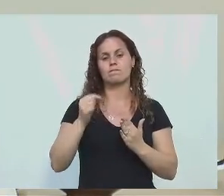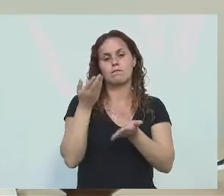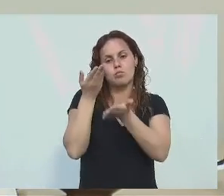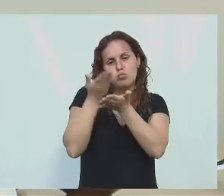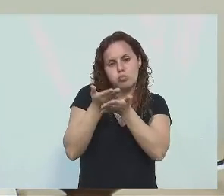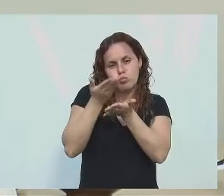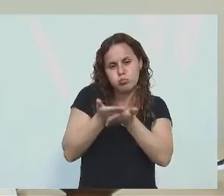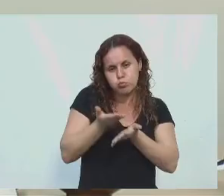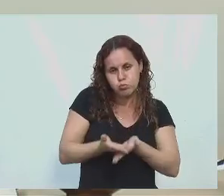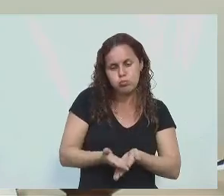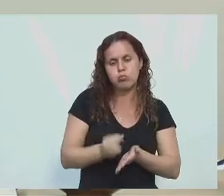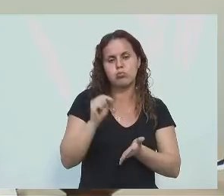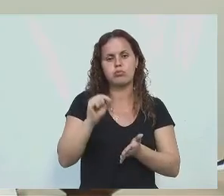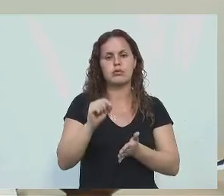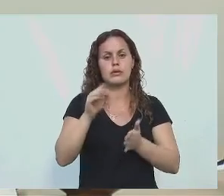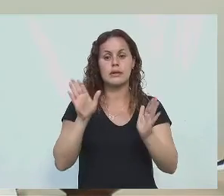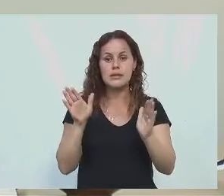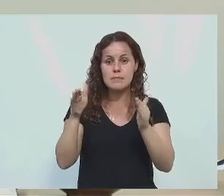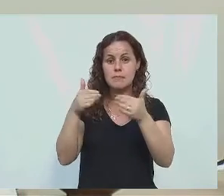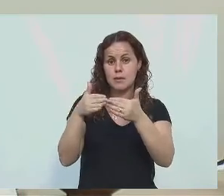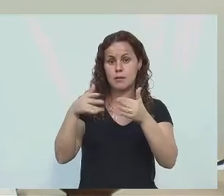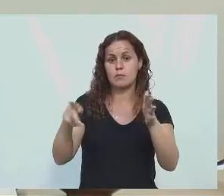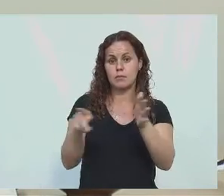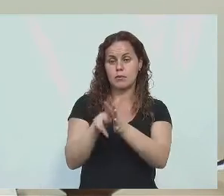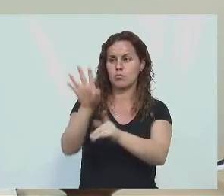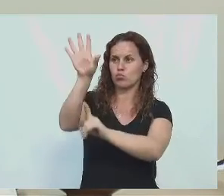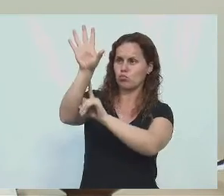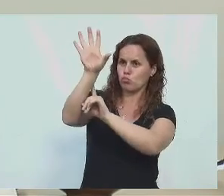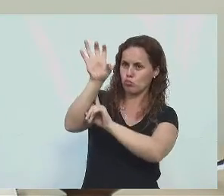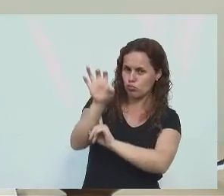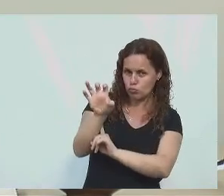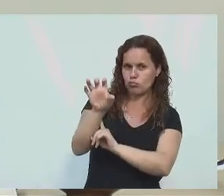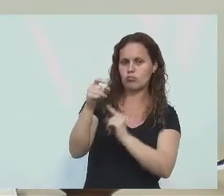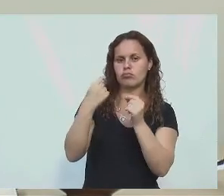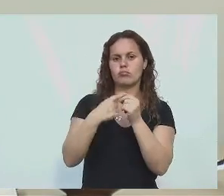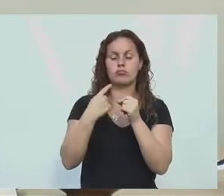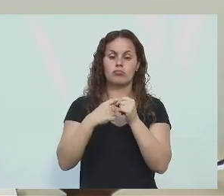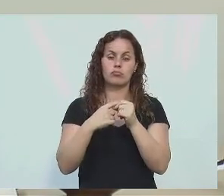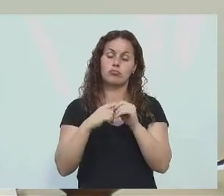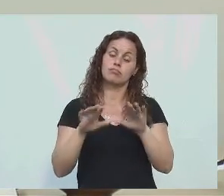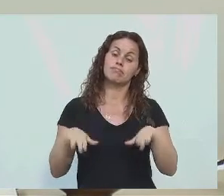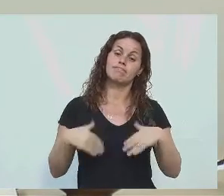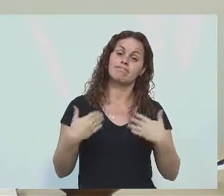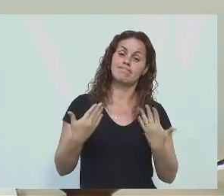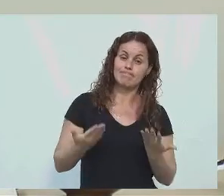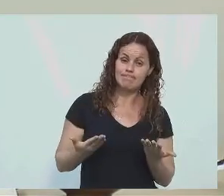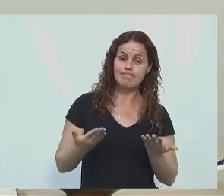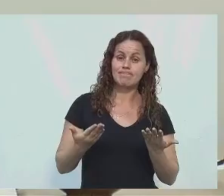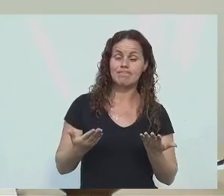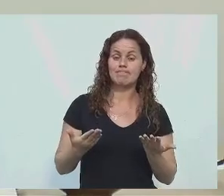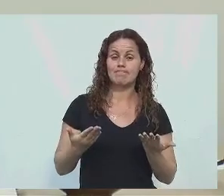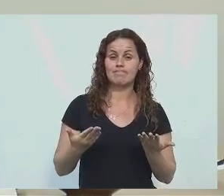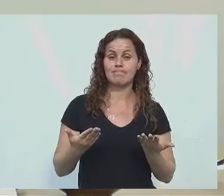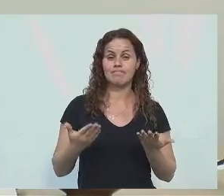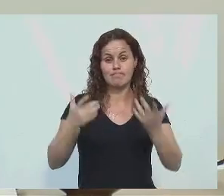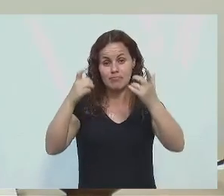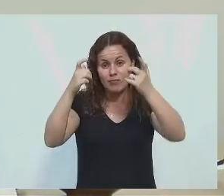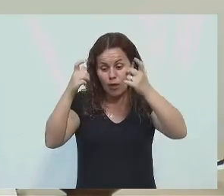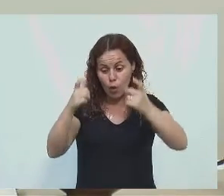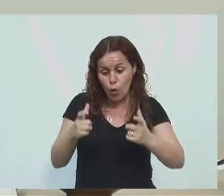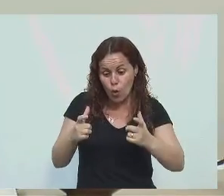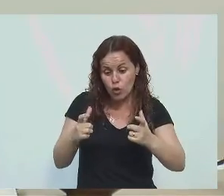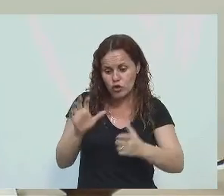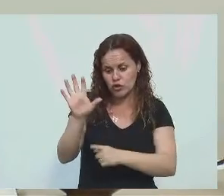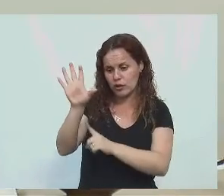um plano diretor específico para a instalação de antenas na cidade, visto que aonde tem se colocado a